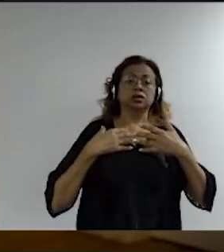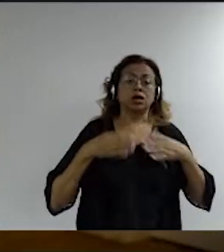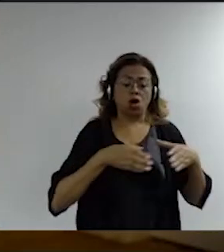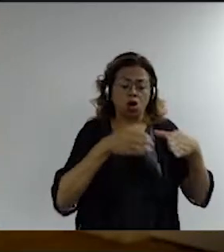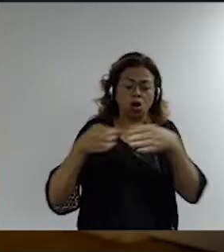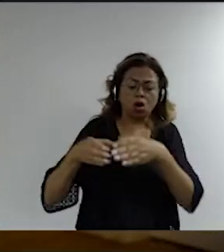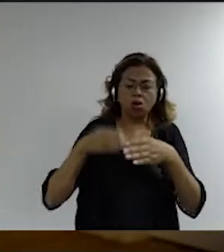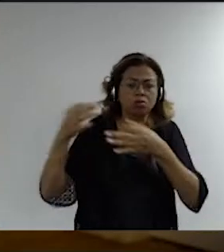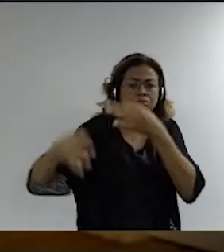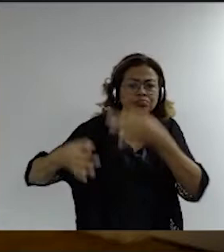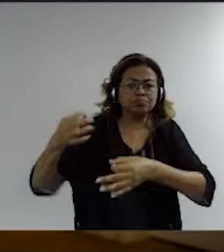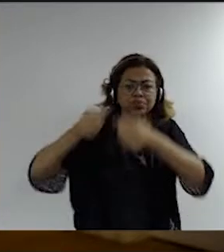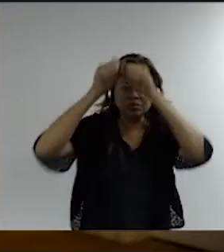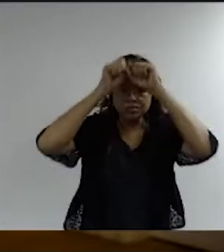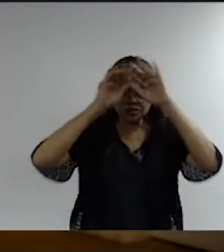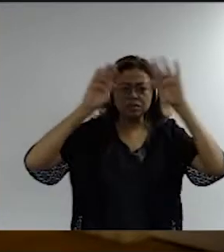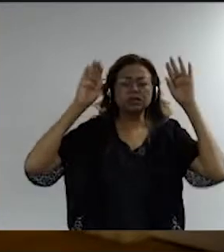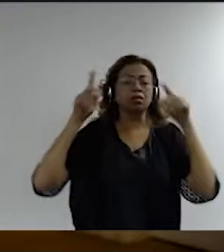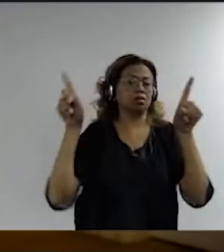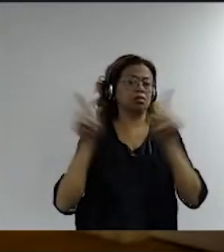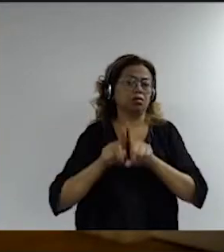jurídica brasileira.